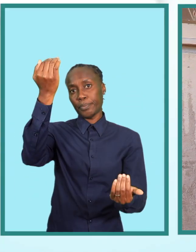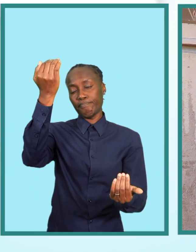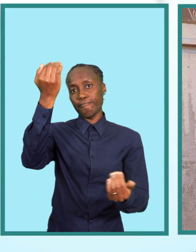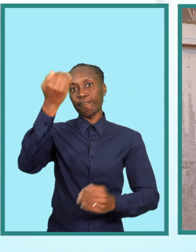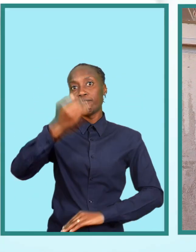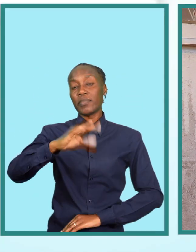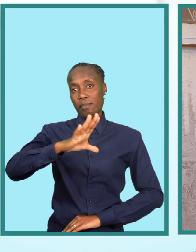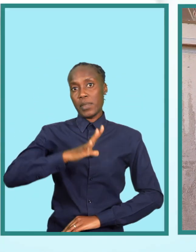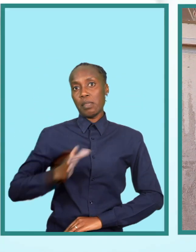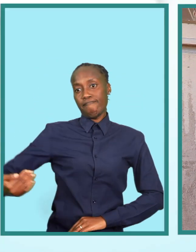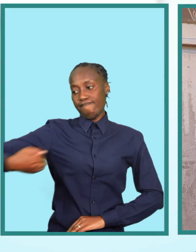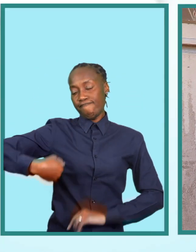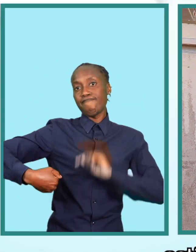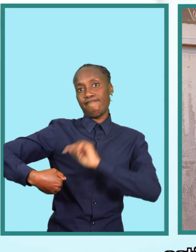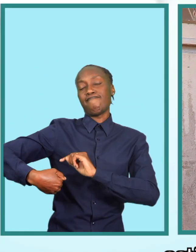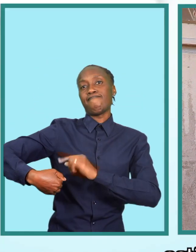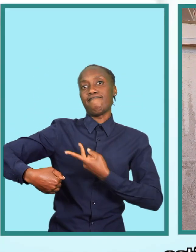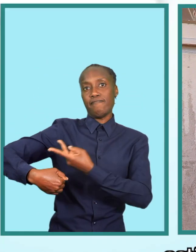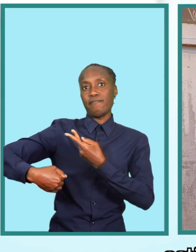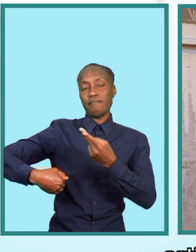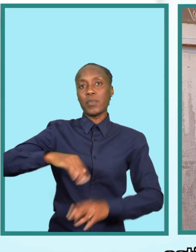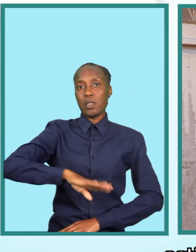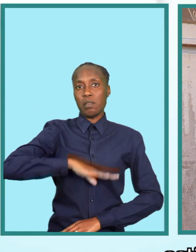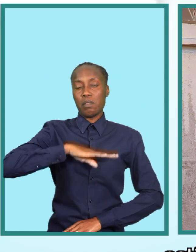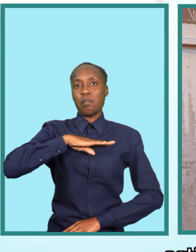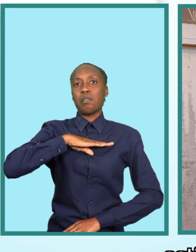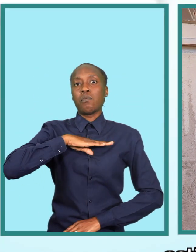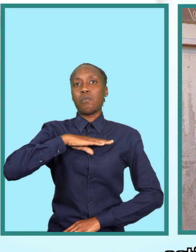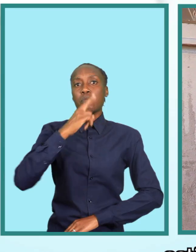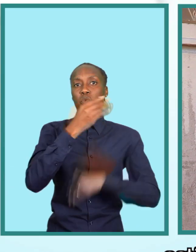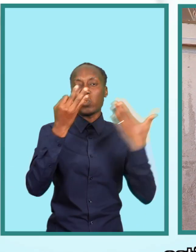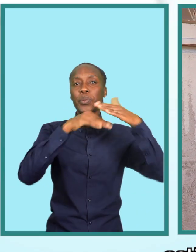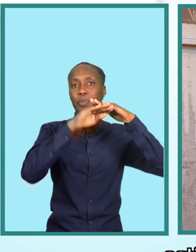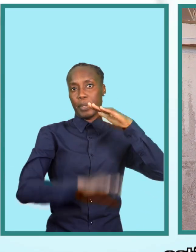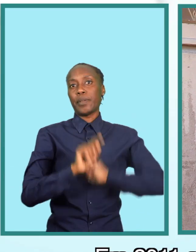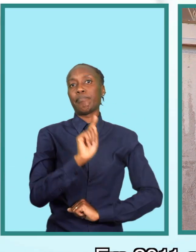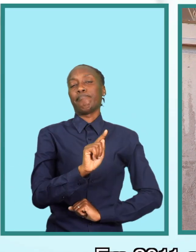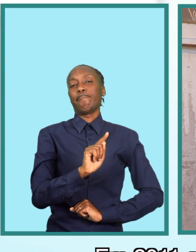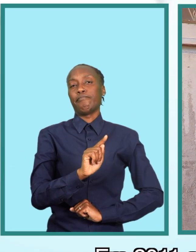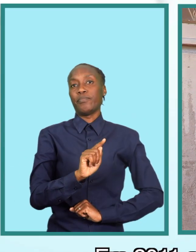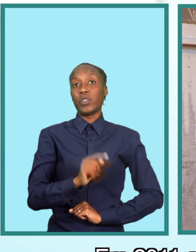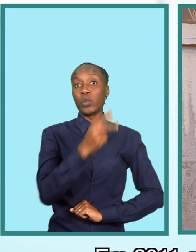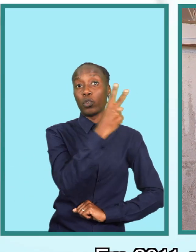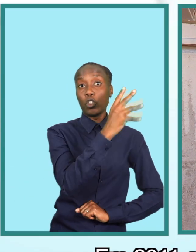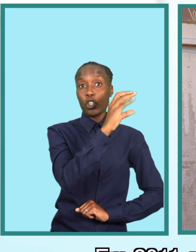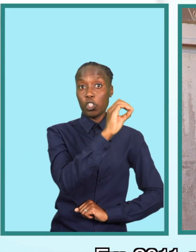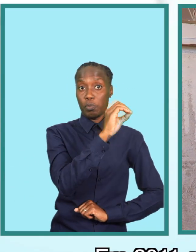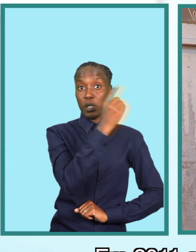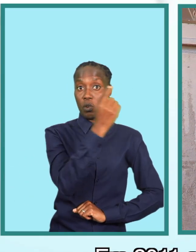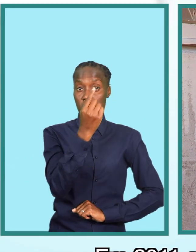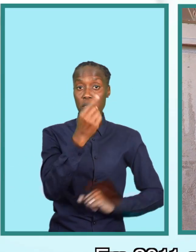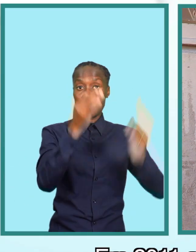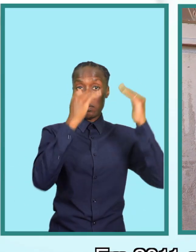casam prematuramente, estão em uniões prematuras. Em 2011